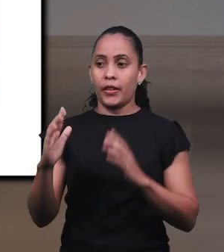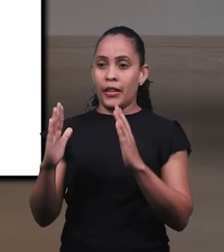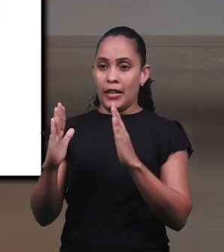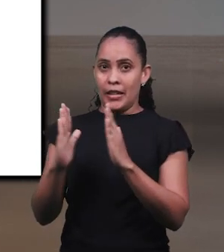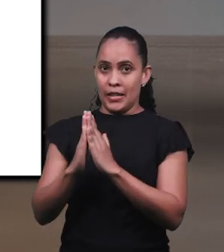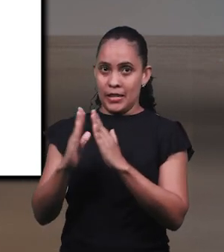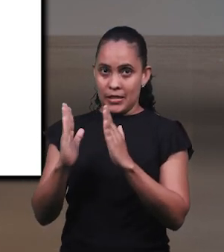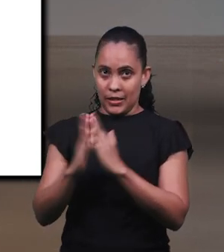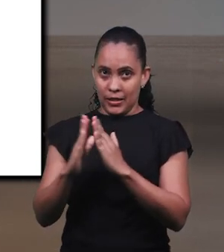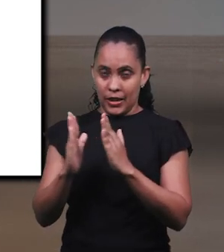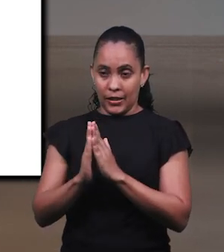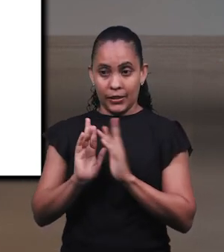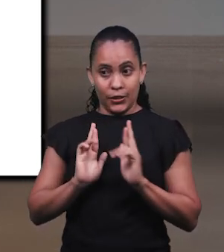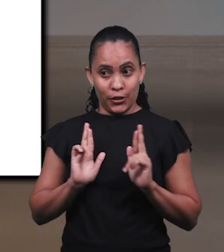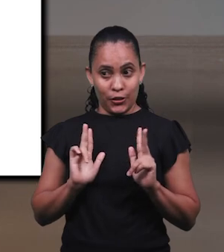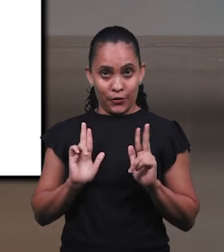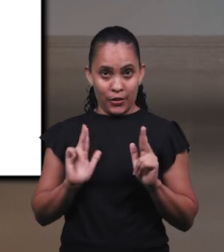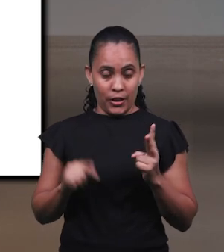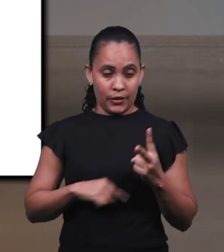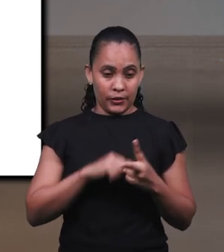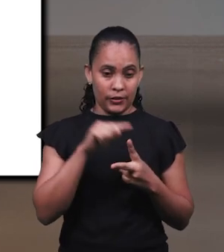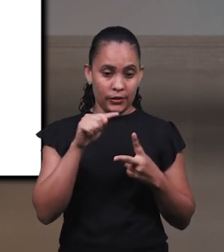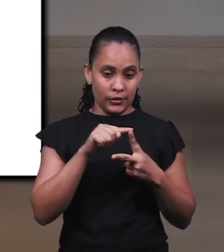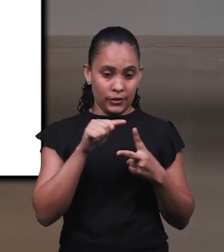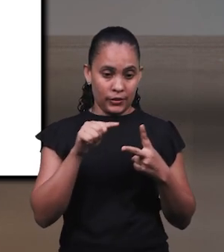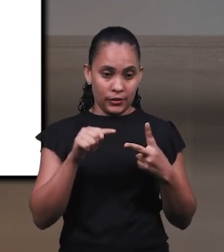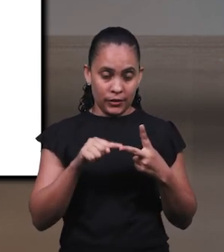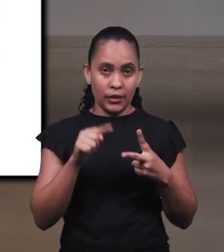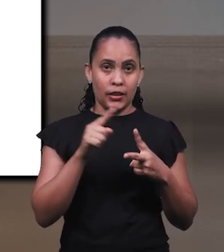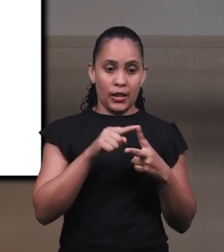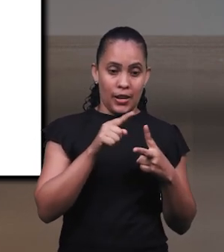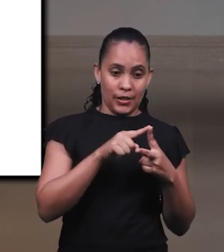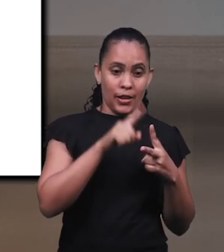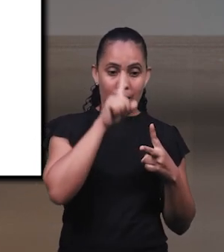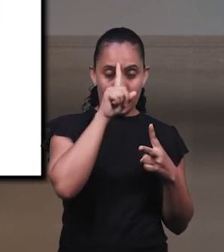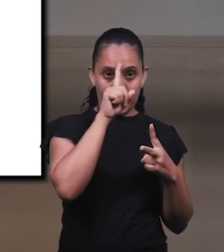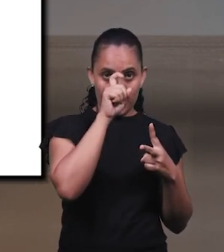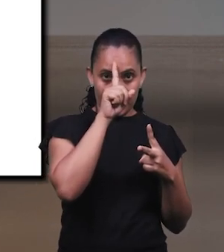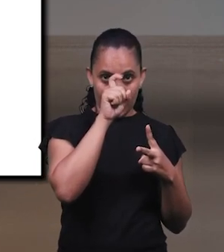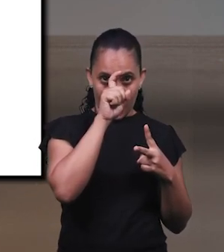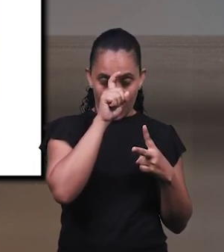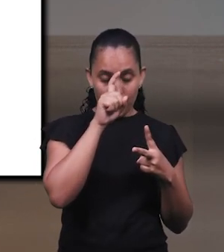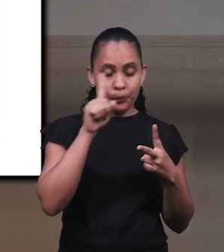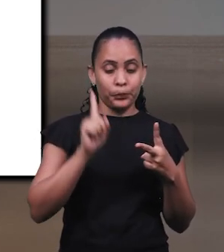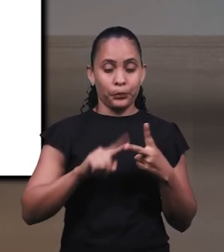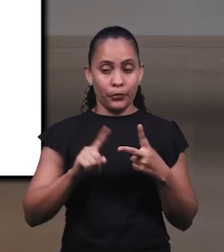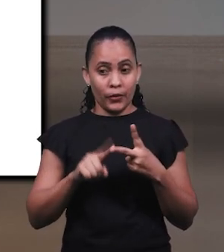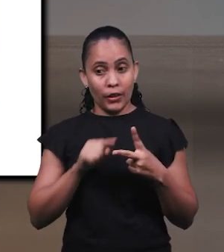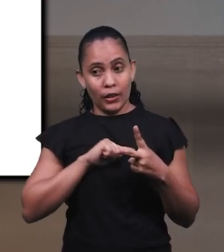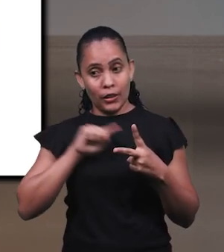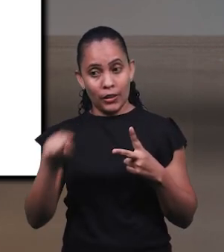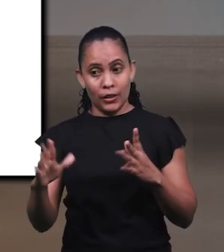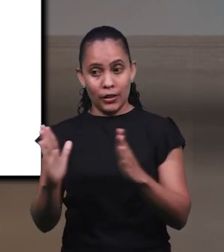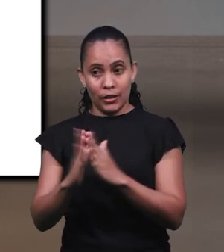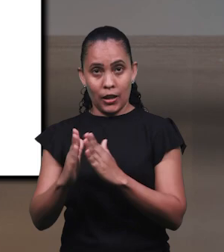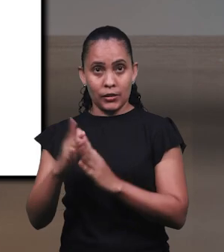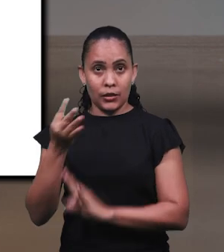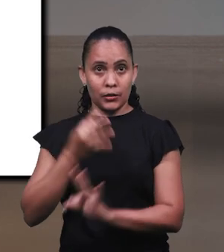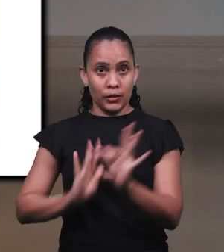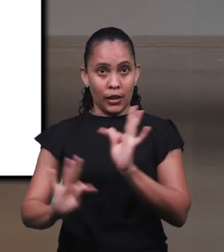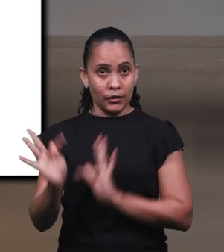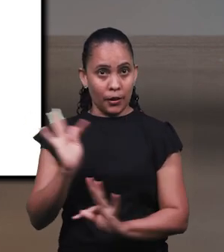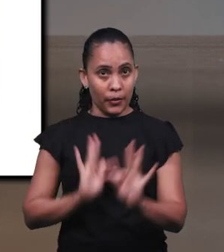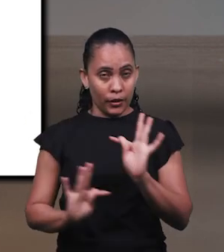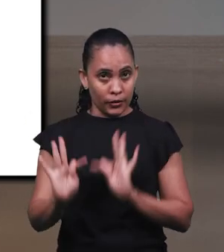tratamento. A primeira diferença é essa. A hemodiálise é no hospital, a diálise peritoneal é em casa. Então, o paciente faz em casa, porque não mexe